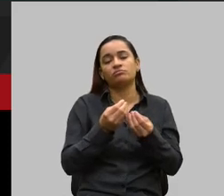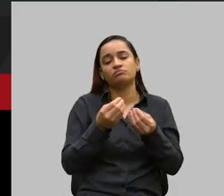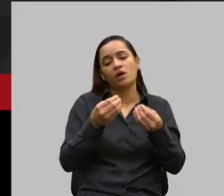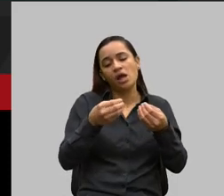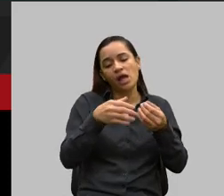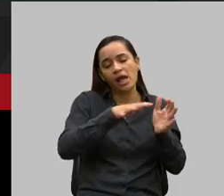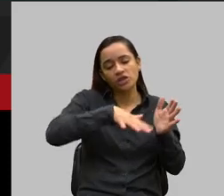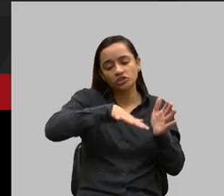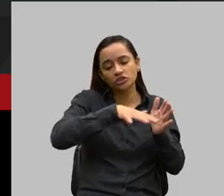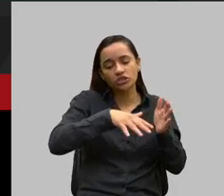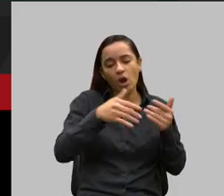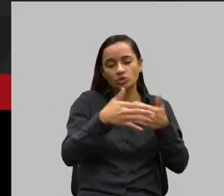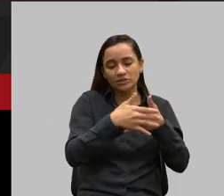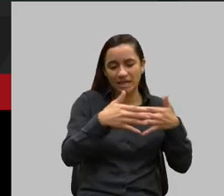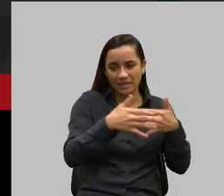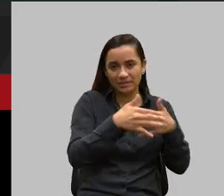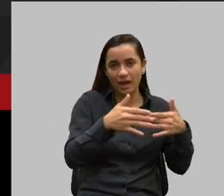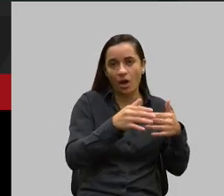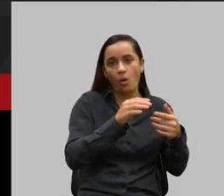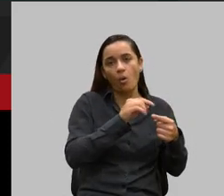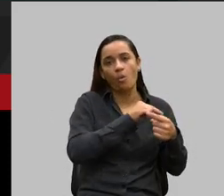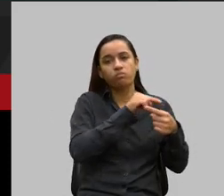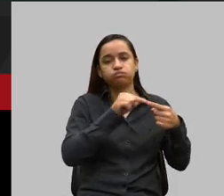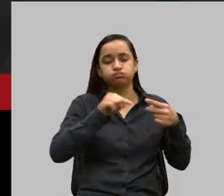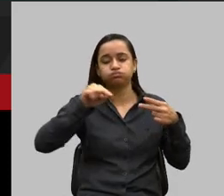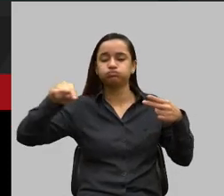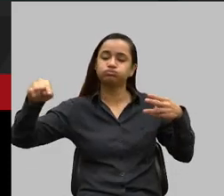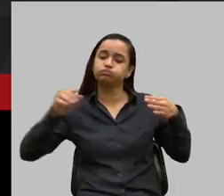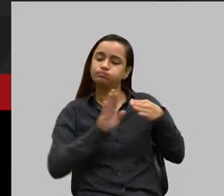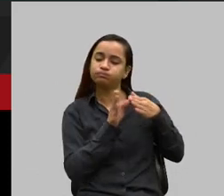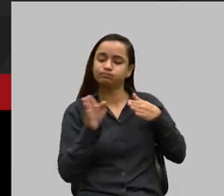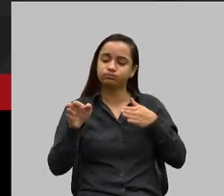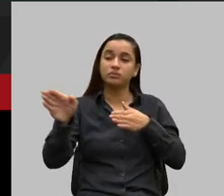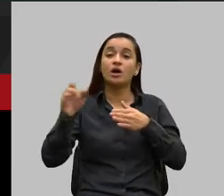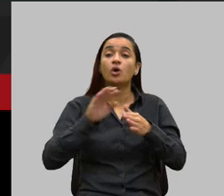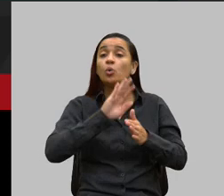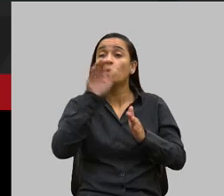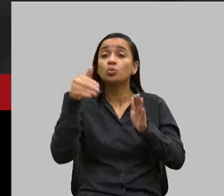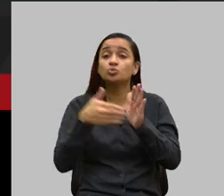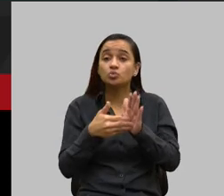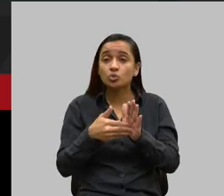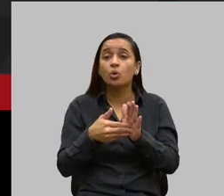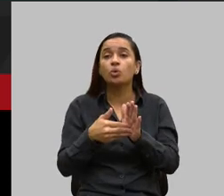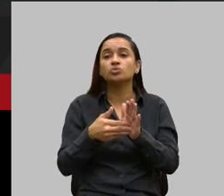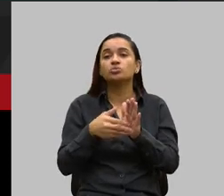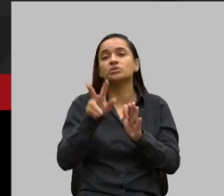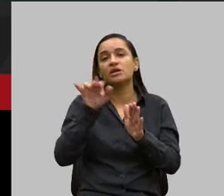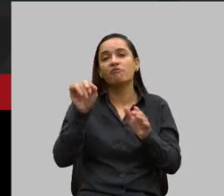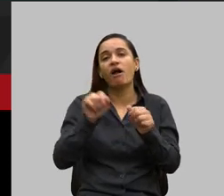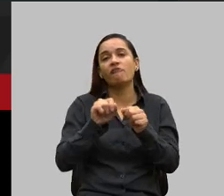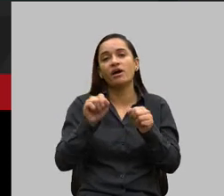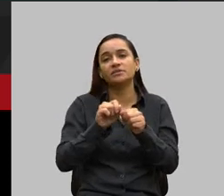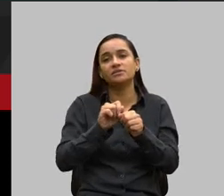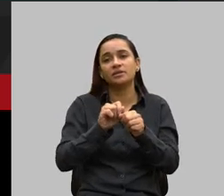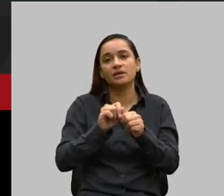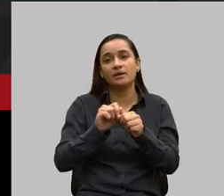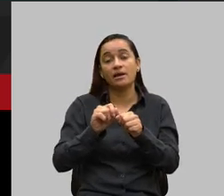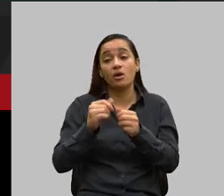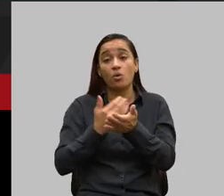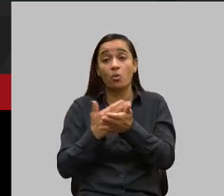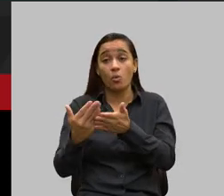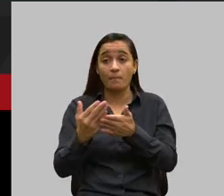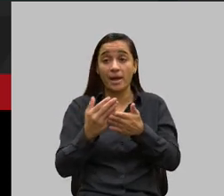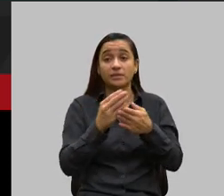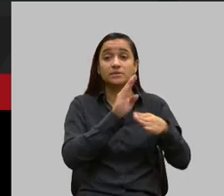eh e todos os ramais que farão ali interligação né que vai sair de Betim